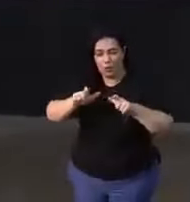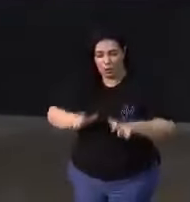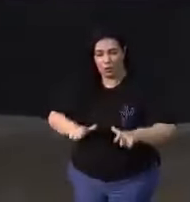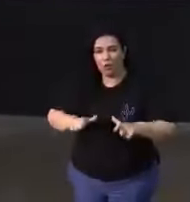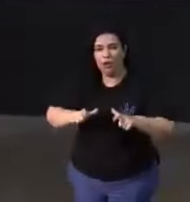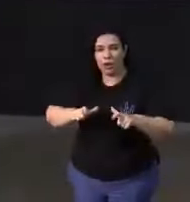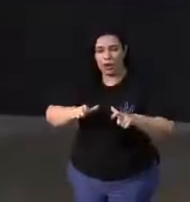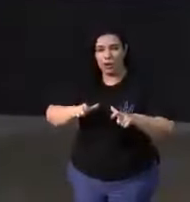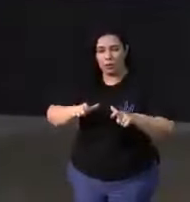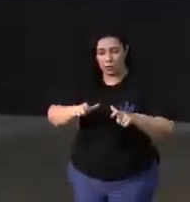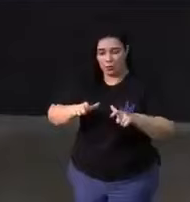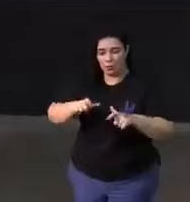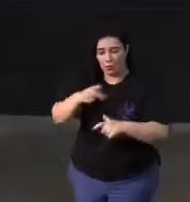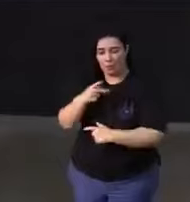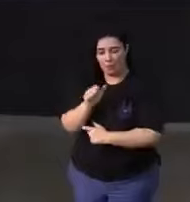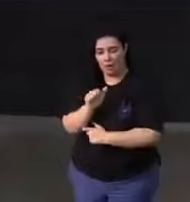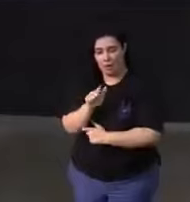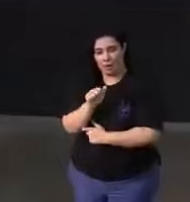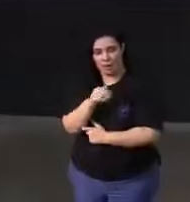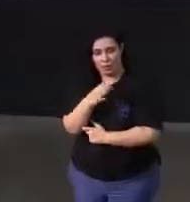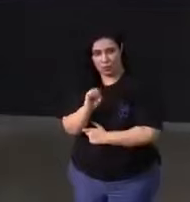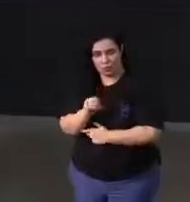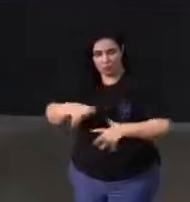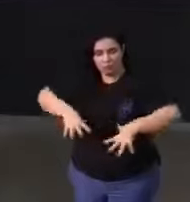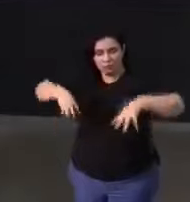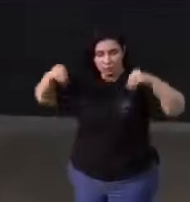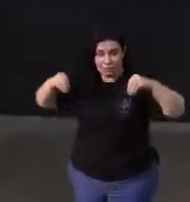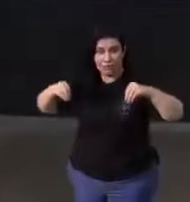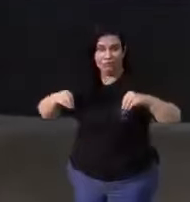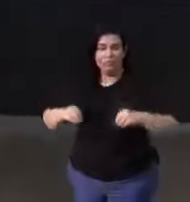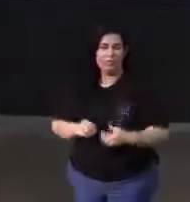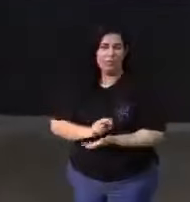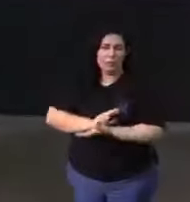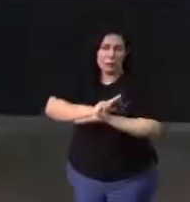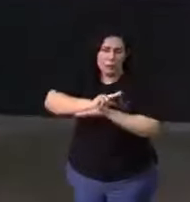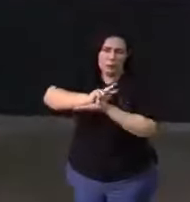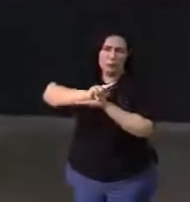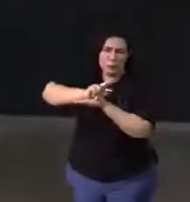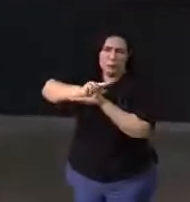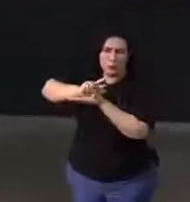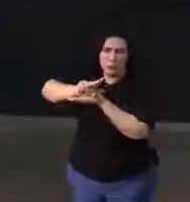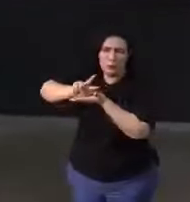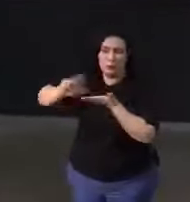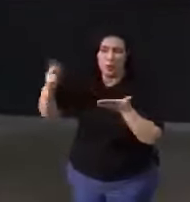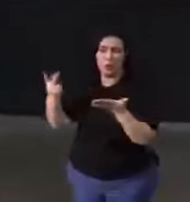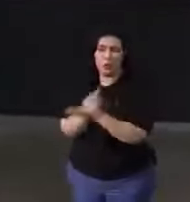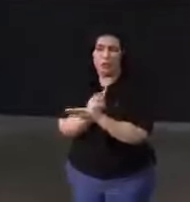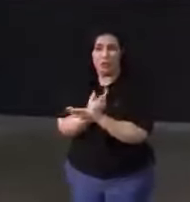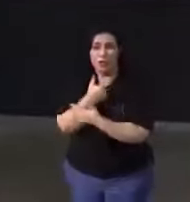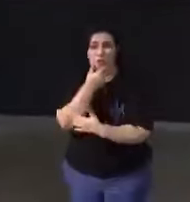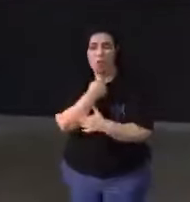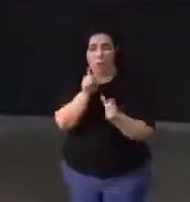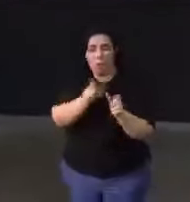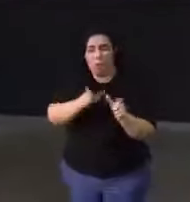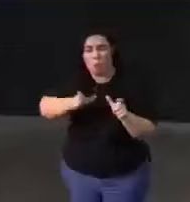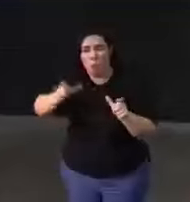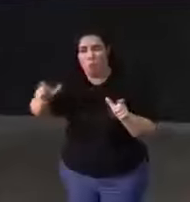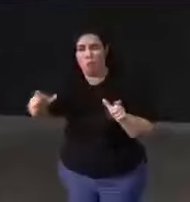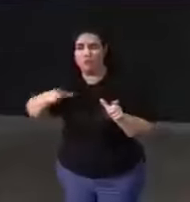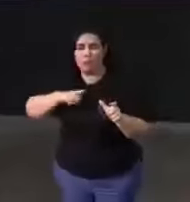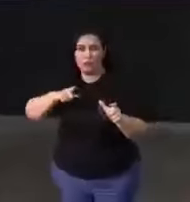chega de Obed-Edom, trazendo a Arca da Aliança. São muitos altos e baixos que esses homens vão